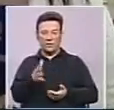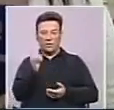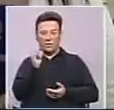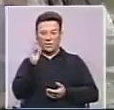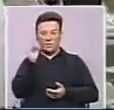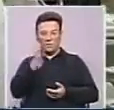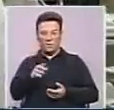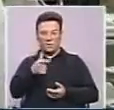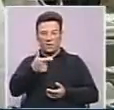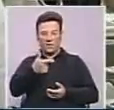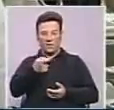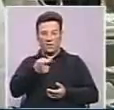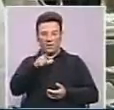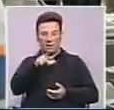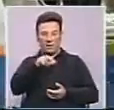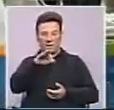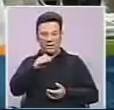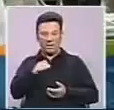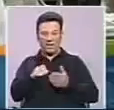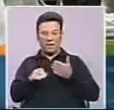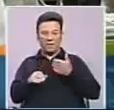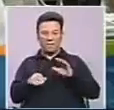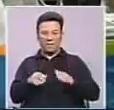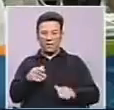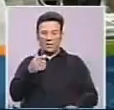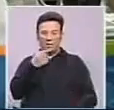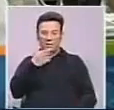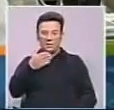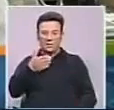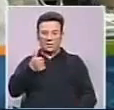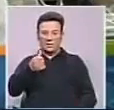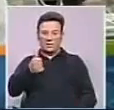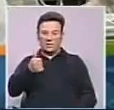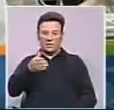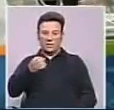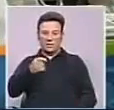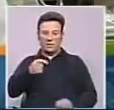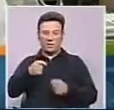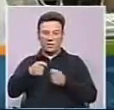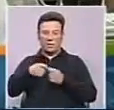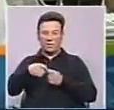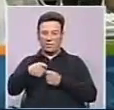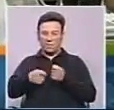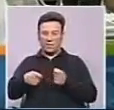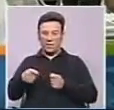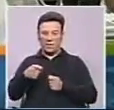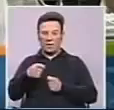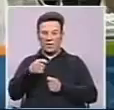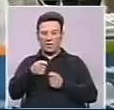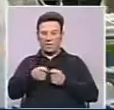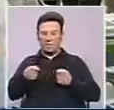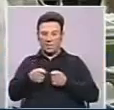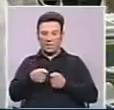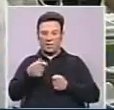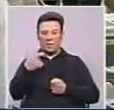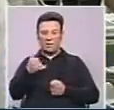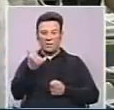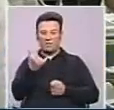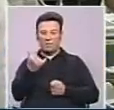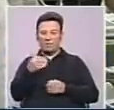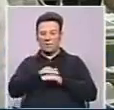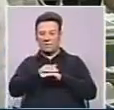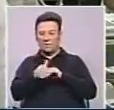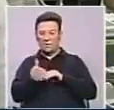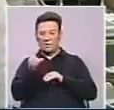12 mil telhas com mais de centena e meia de formatos e tamanhos, revestidas com 26 quilos de